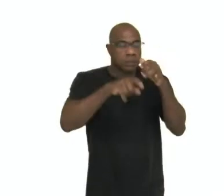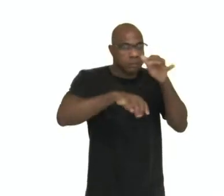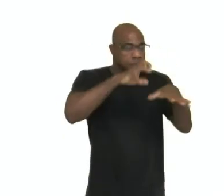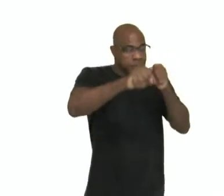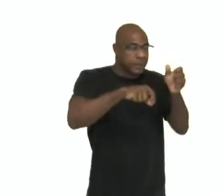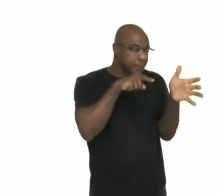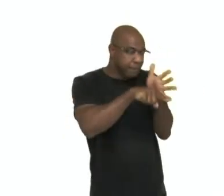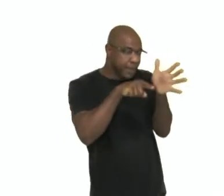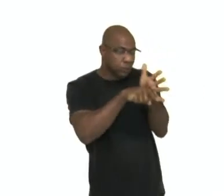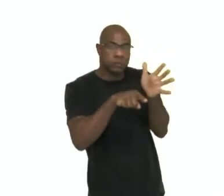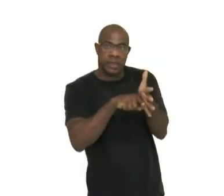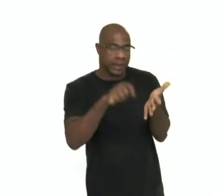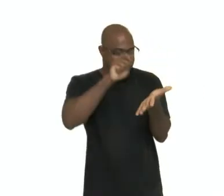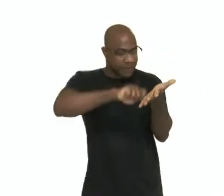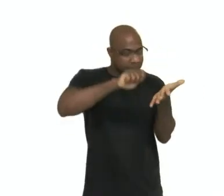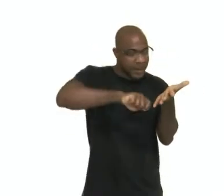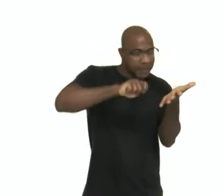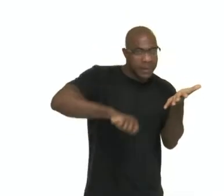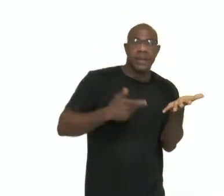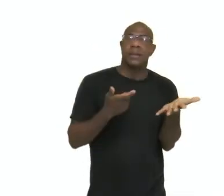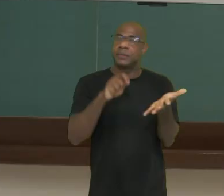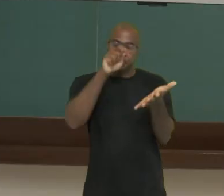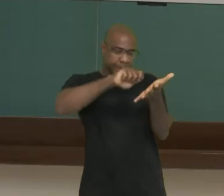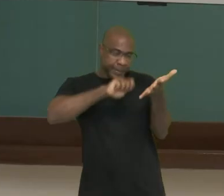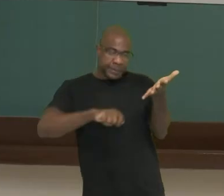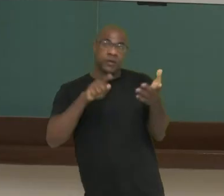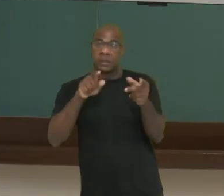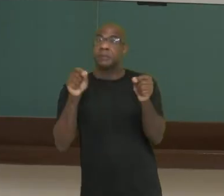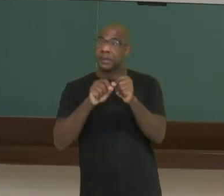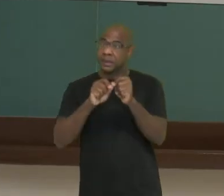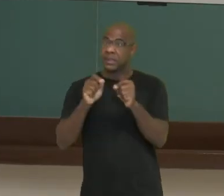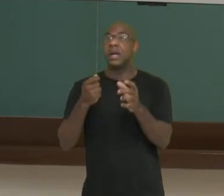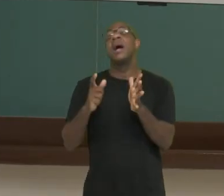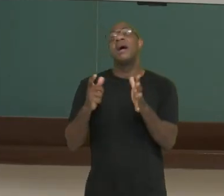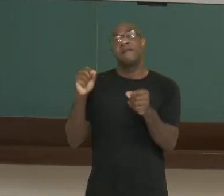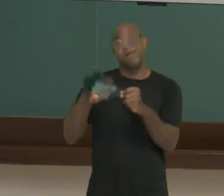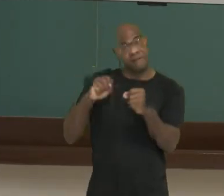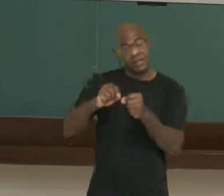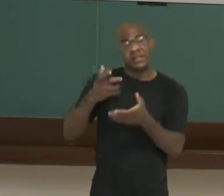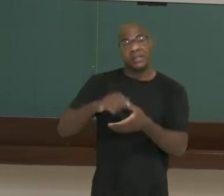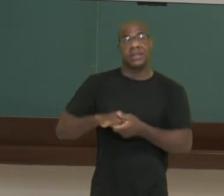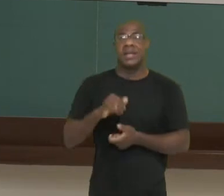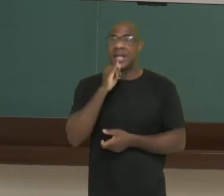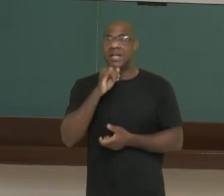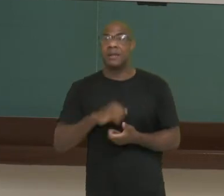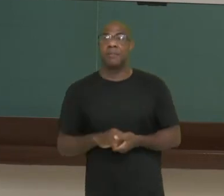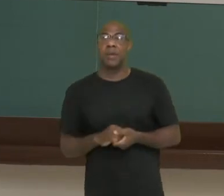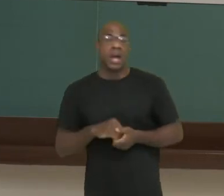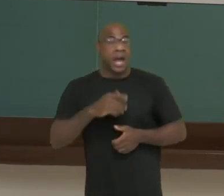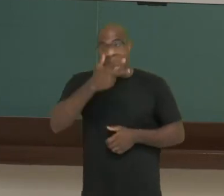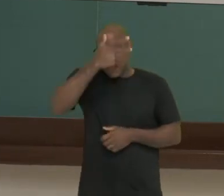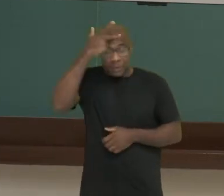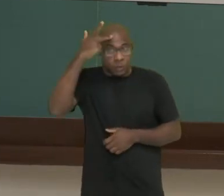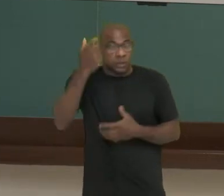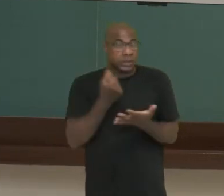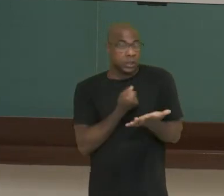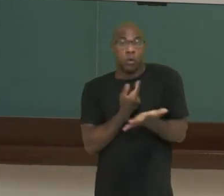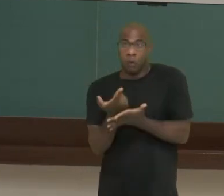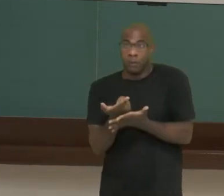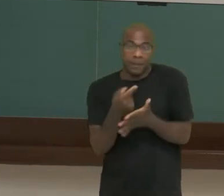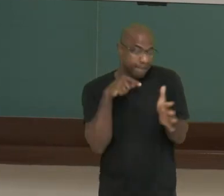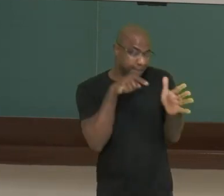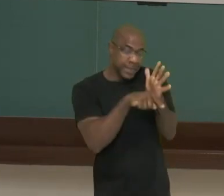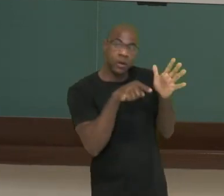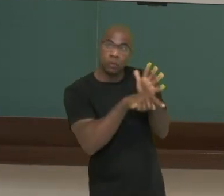um questionário, tá? E isso você vai ter que formular, por exemplo, a satisfação do cliente com o seu serviço.